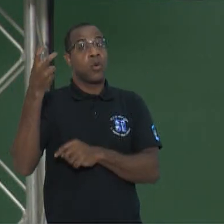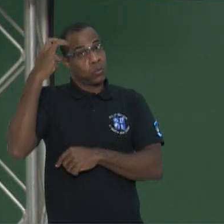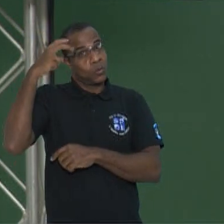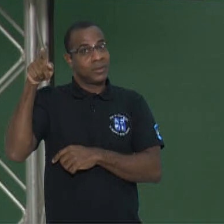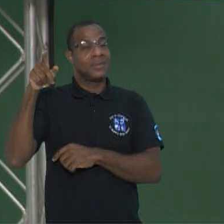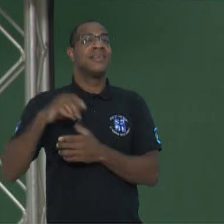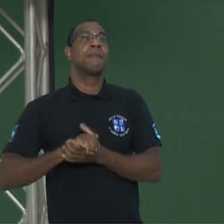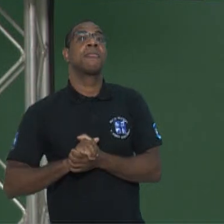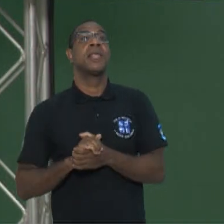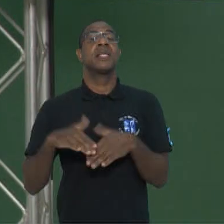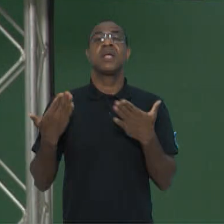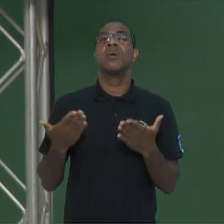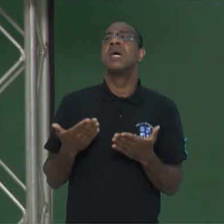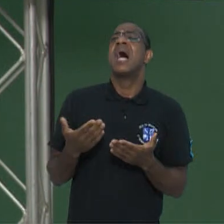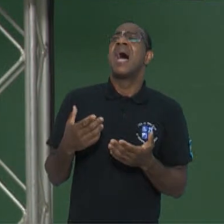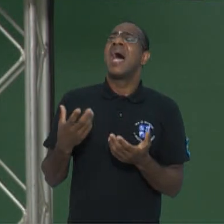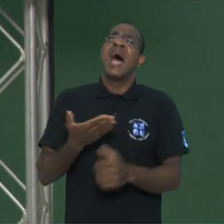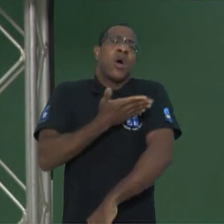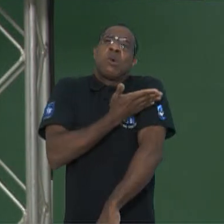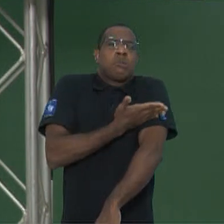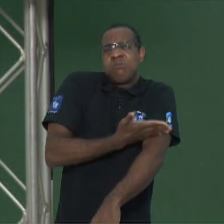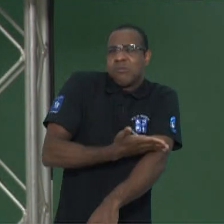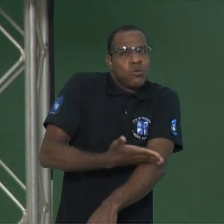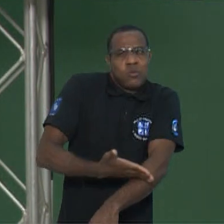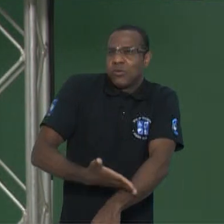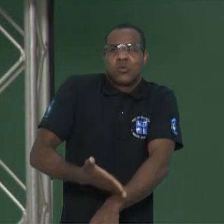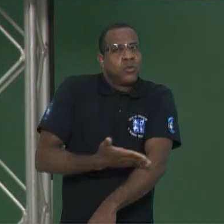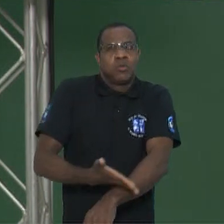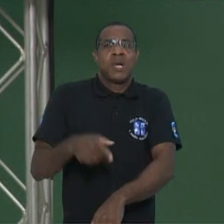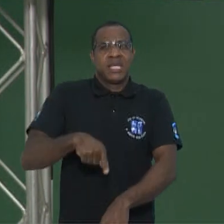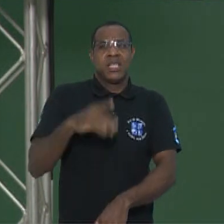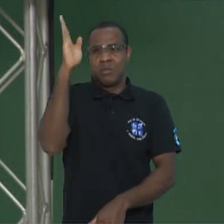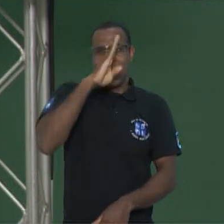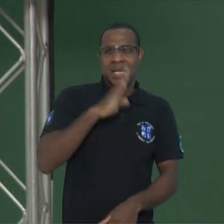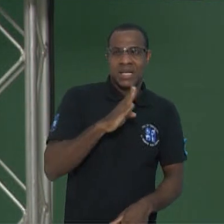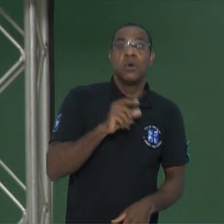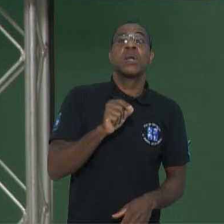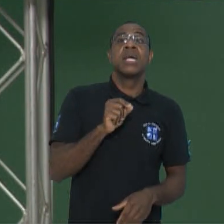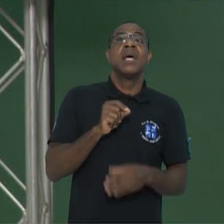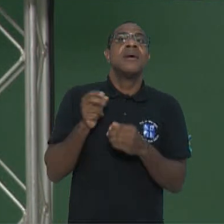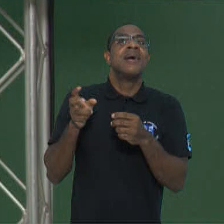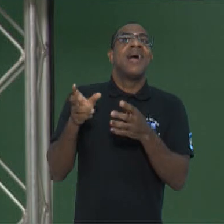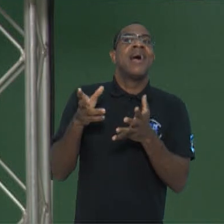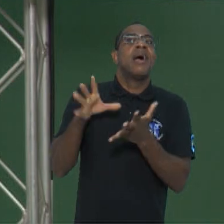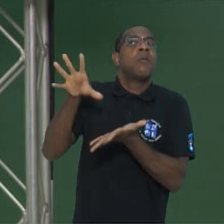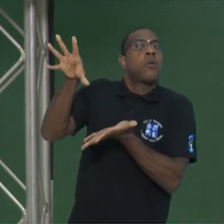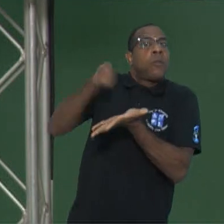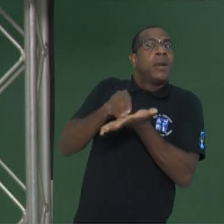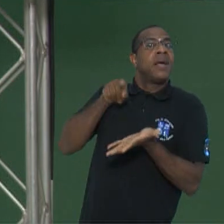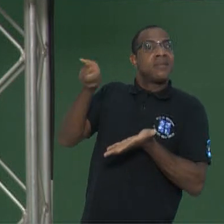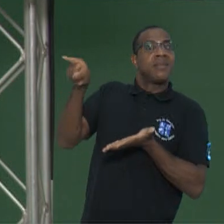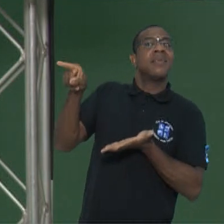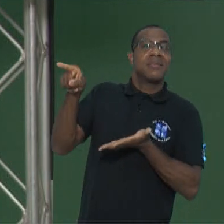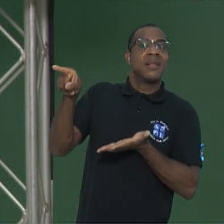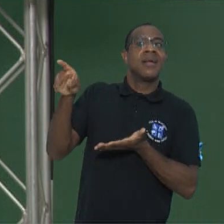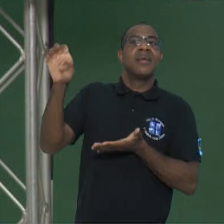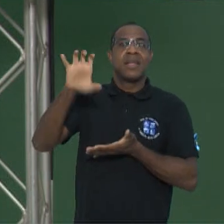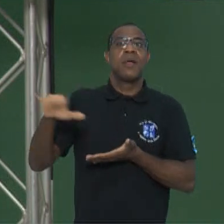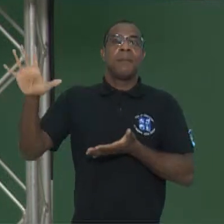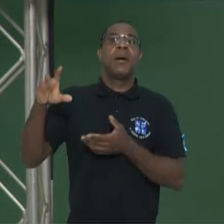E aí, muitos hábitos e costumes que a população brasileira tem hoje são resultado dessa influência da vinda de muitos